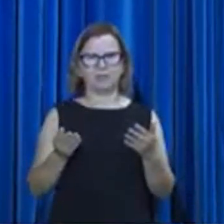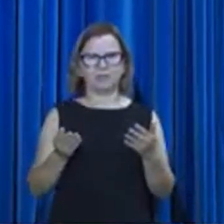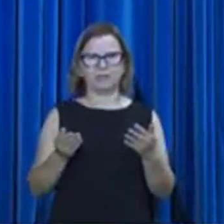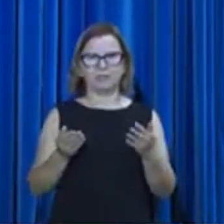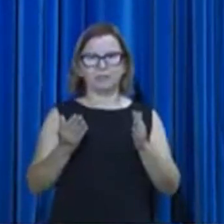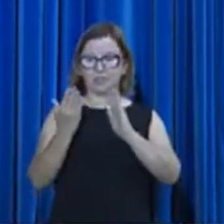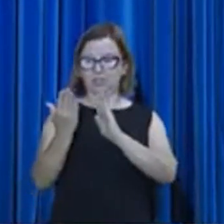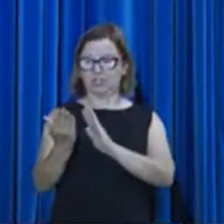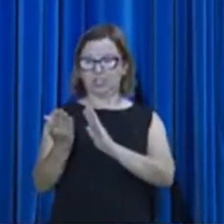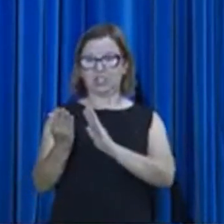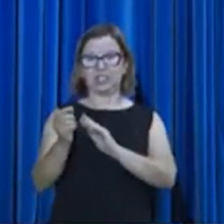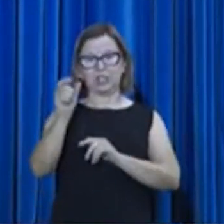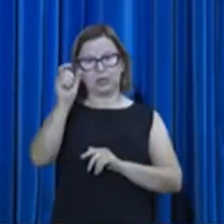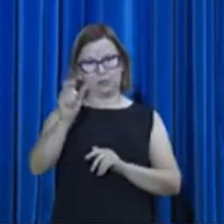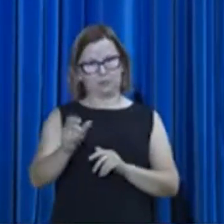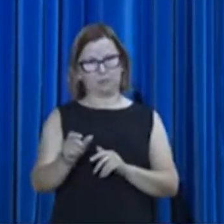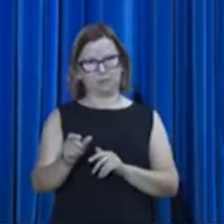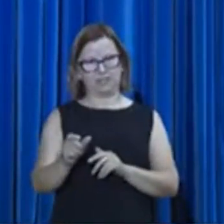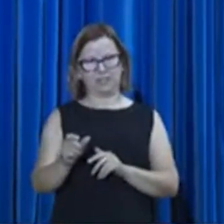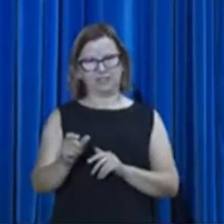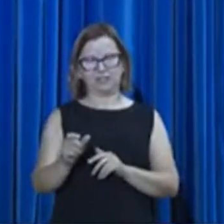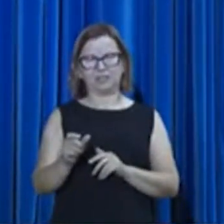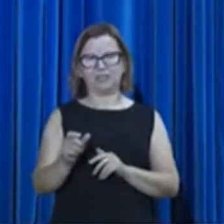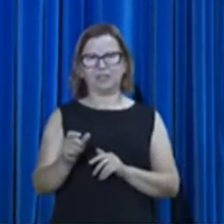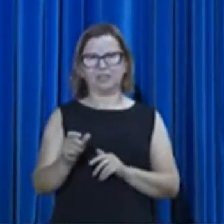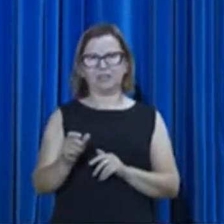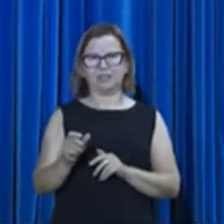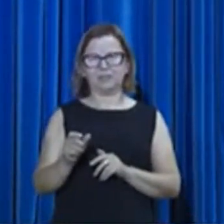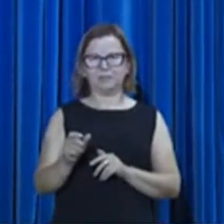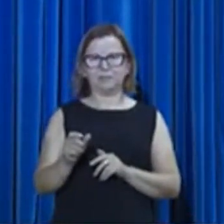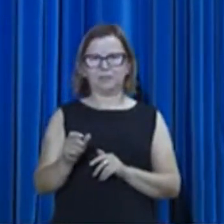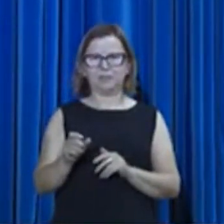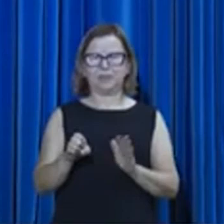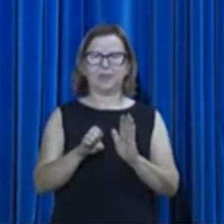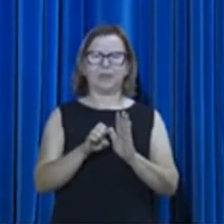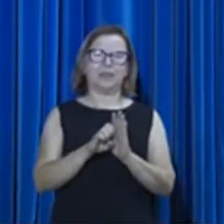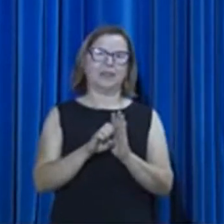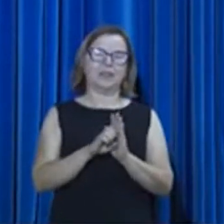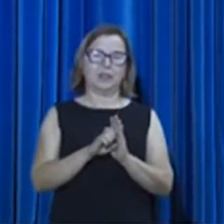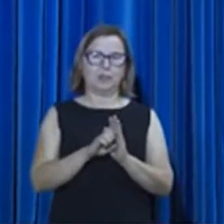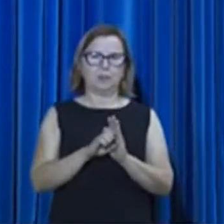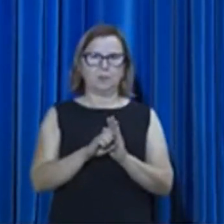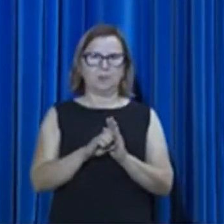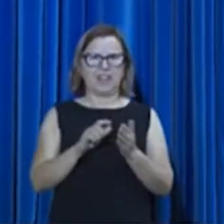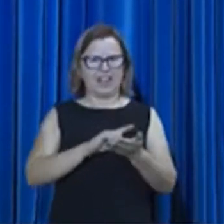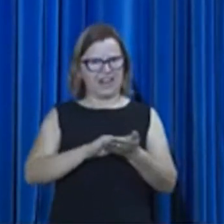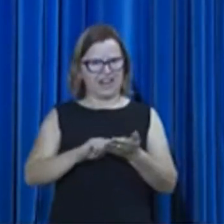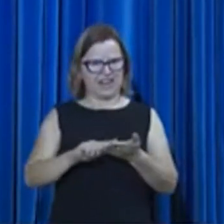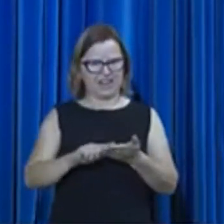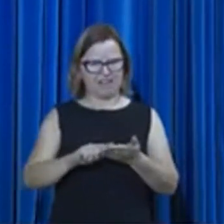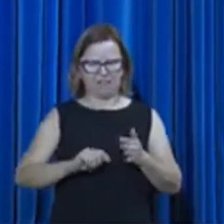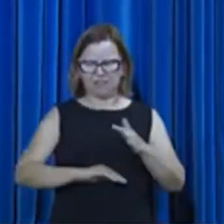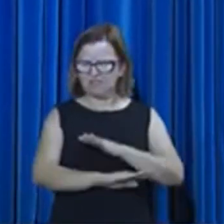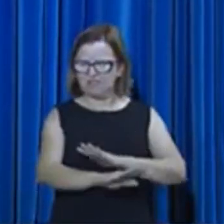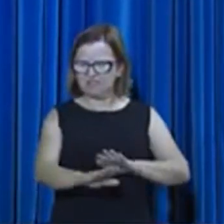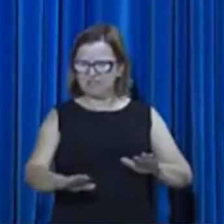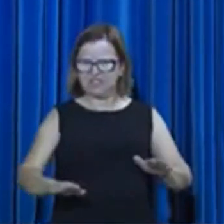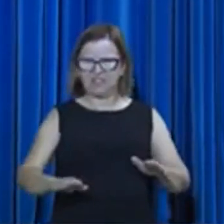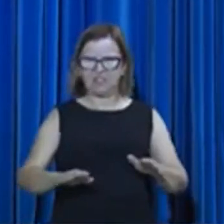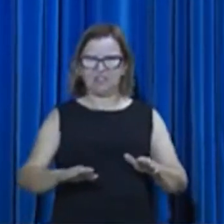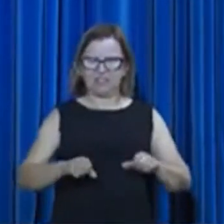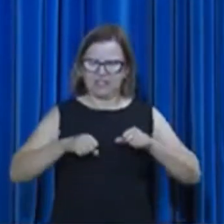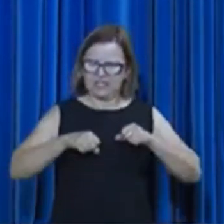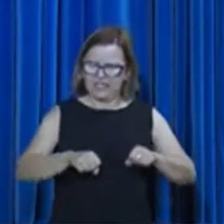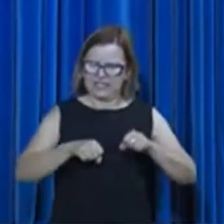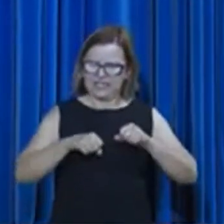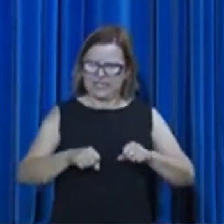mim, e lavar o chão que ele pisa, lavar a sua roupa, fazer algum trabalho, isso